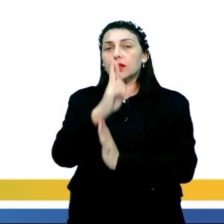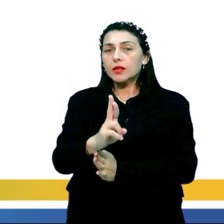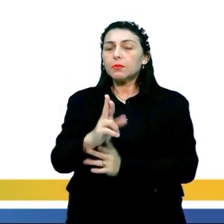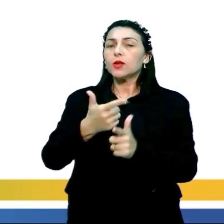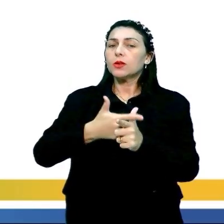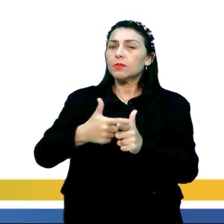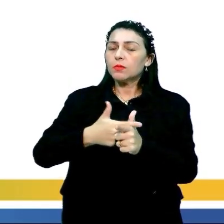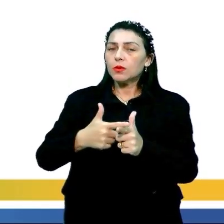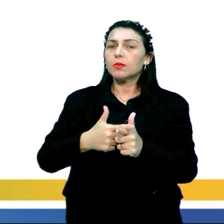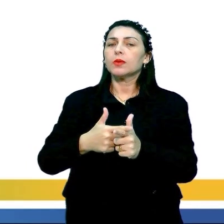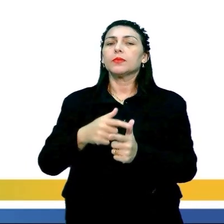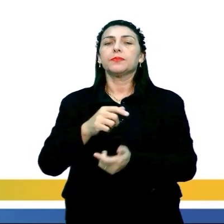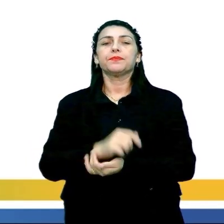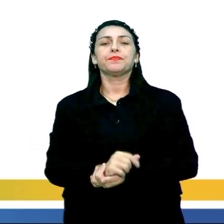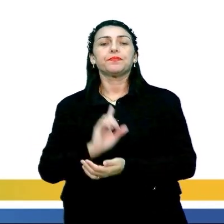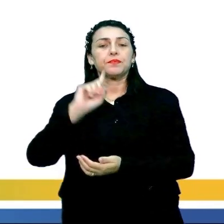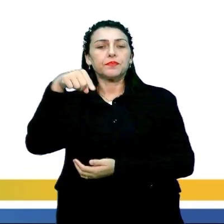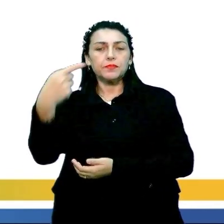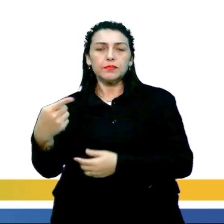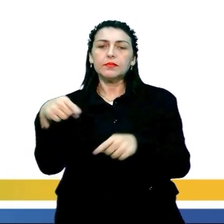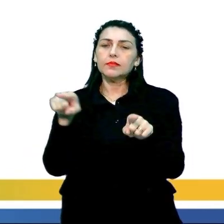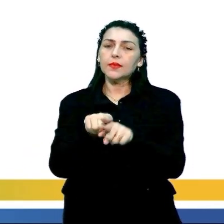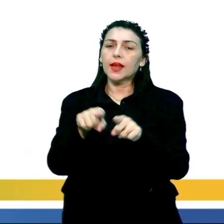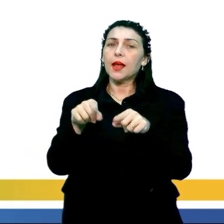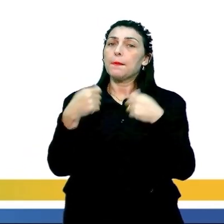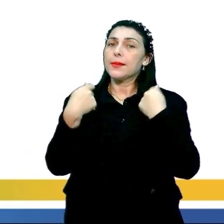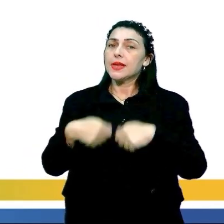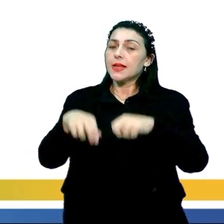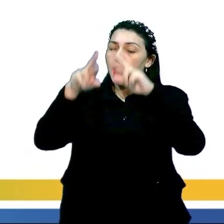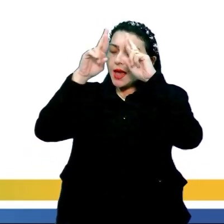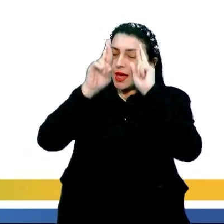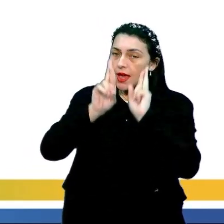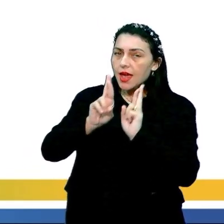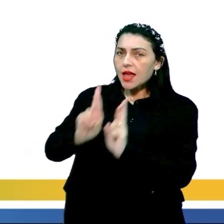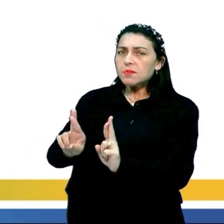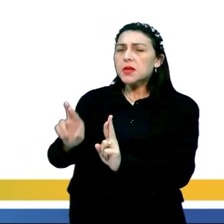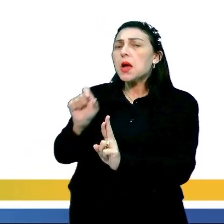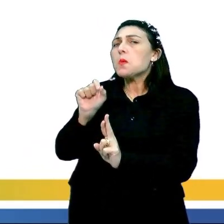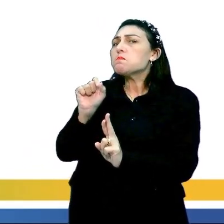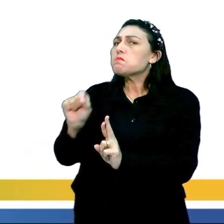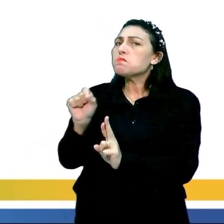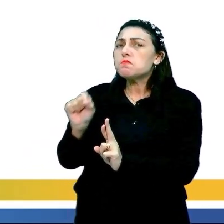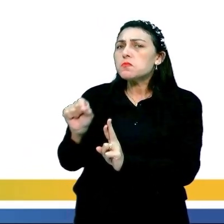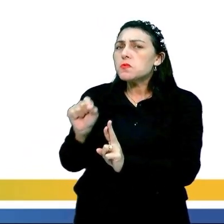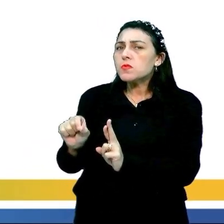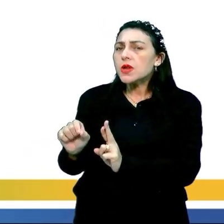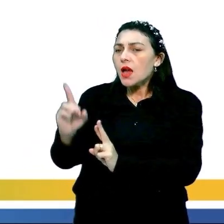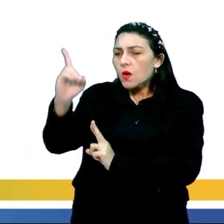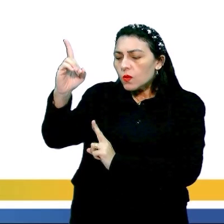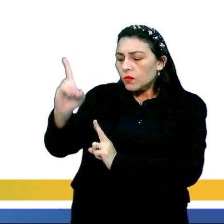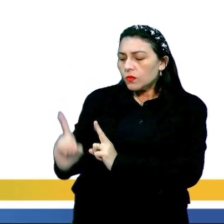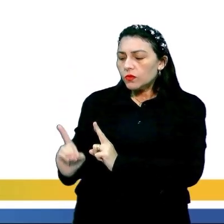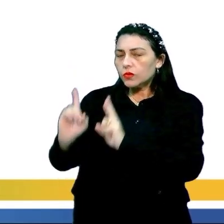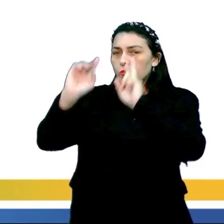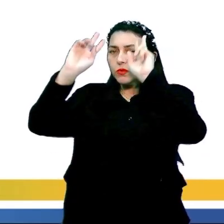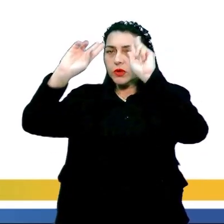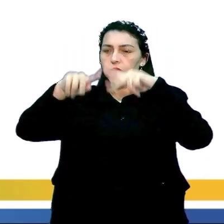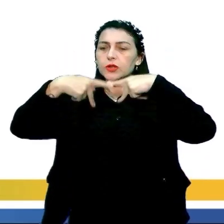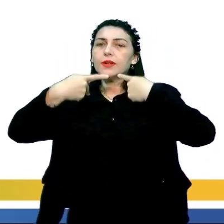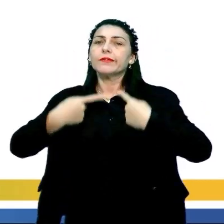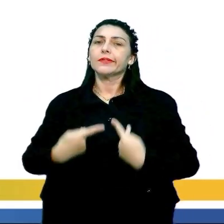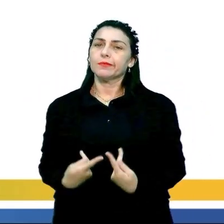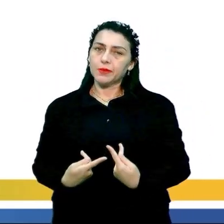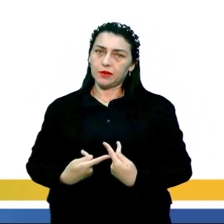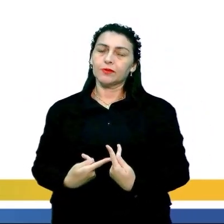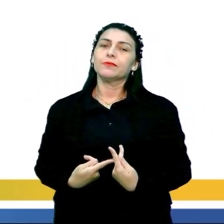certo? Uma outra coisa é que a sua solução ela deve respeitar